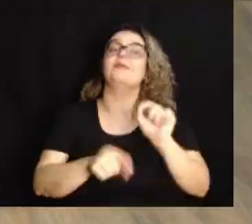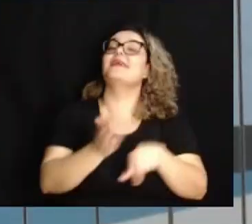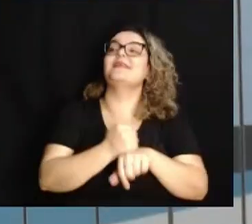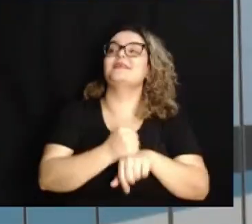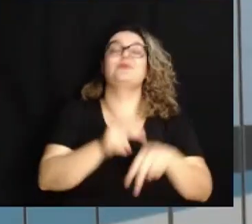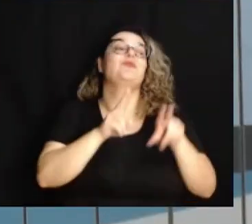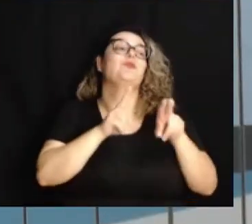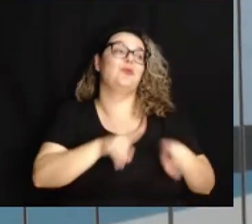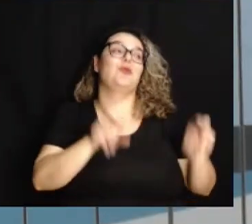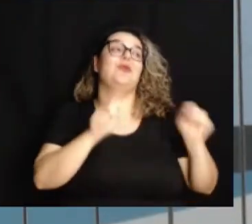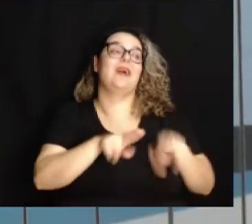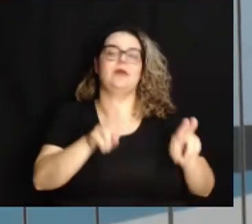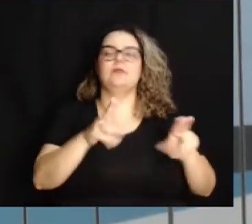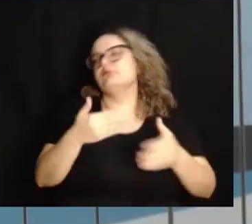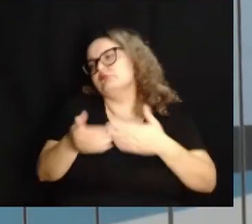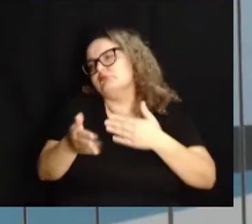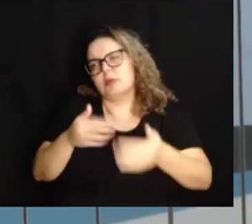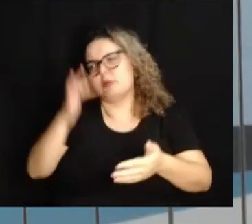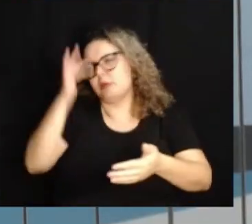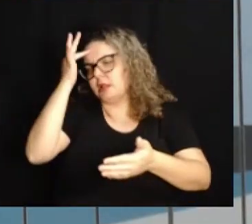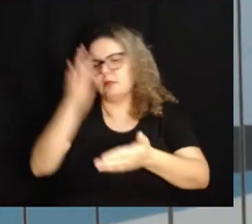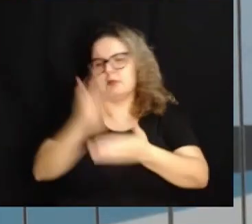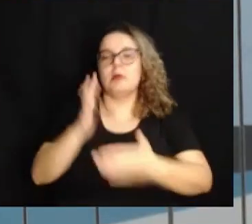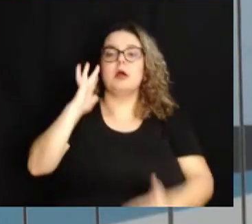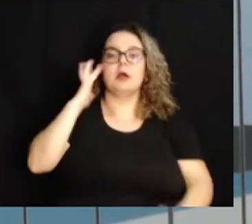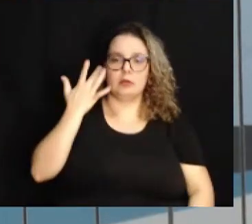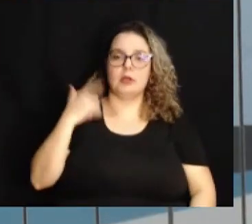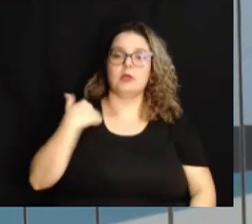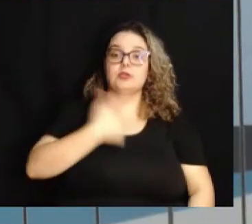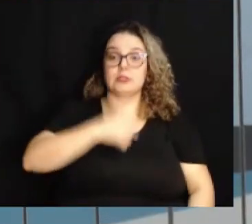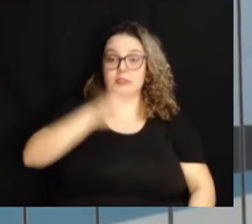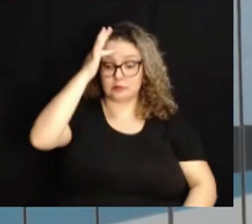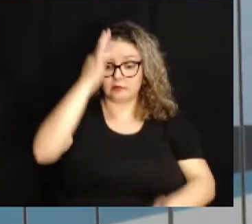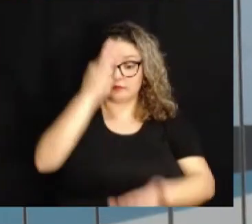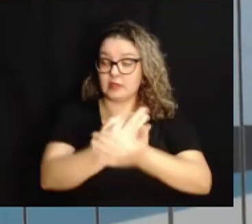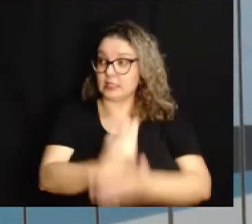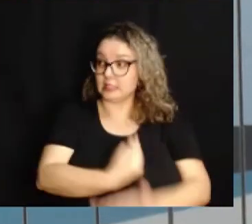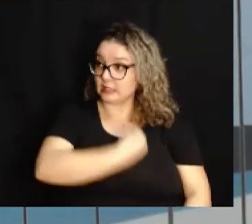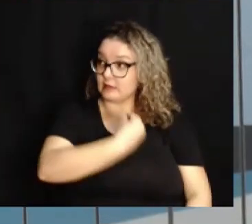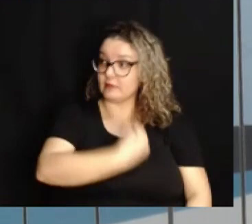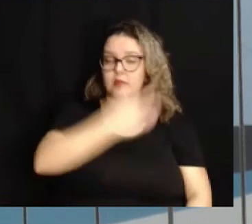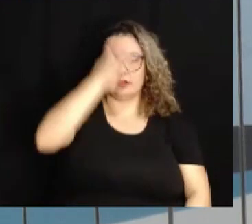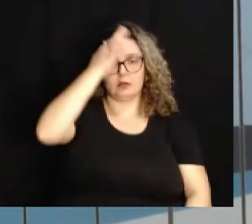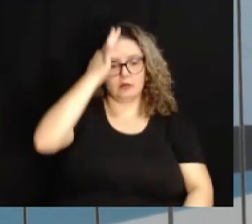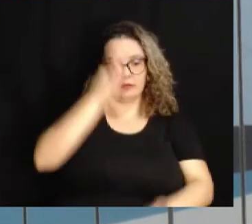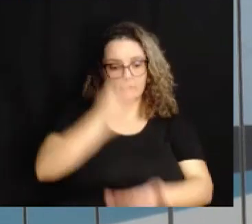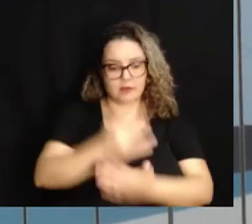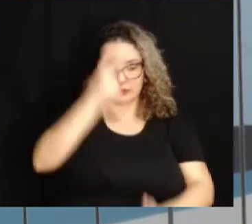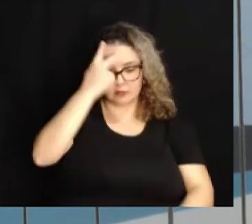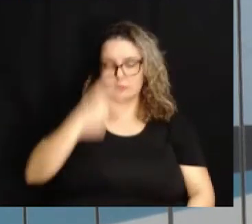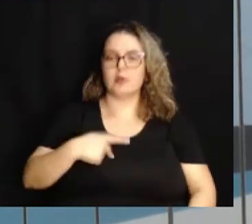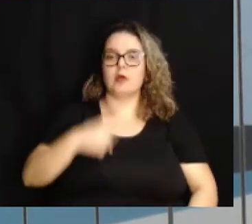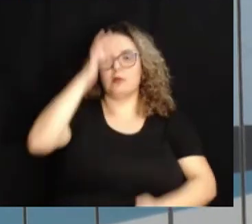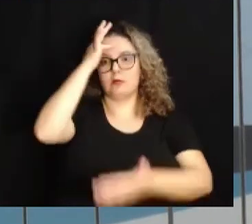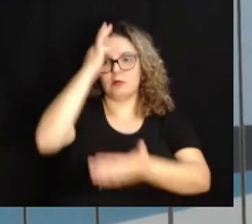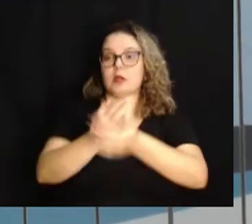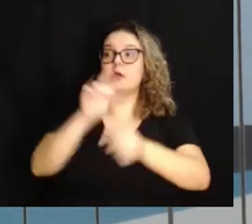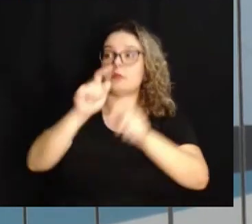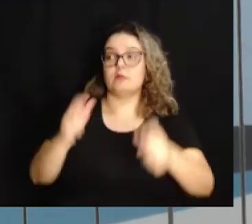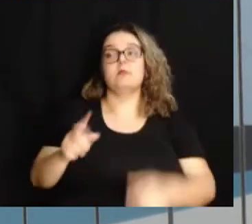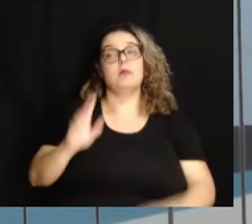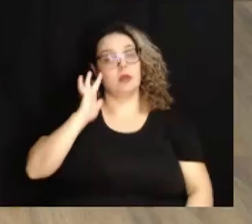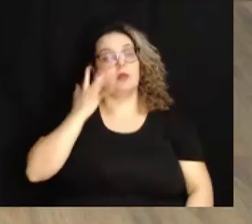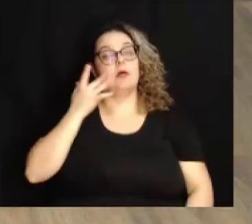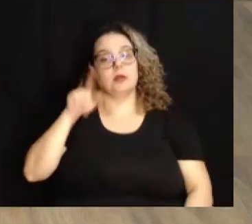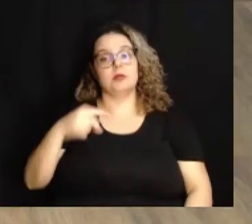das pessoas, né, mas acho que nós temos fé na vida, sabe, fé em nós mesmos, no próximo, eu acho que é a que vale pra gente poder fazer essa passagem valer a pena,